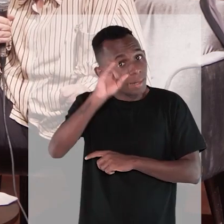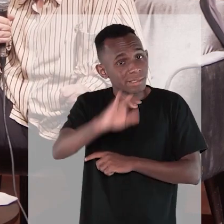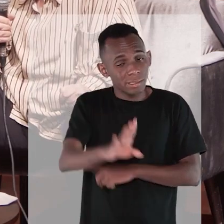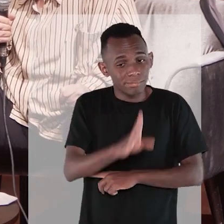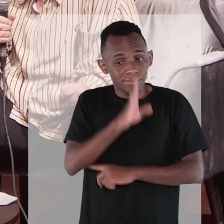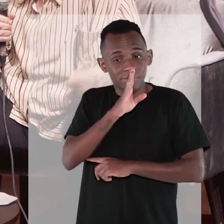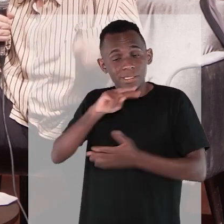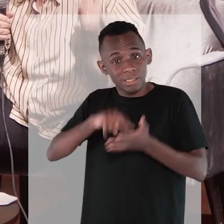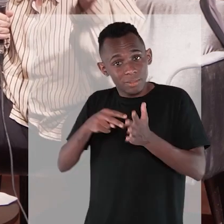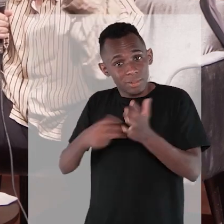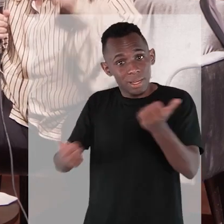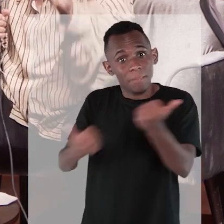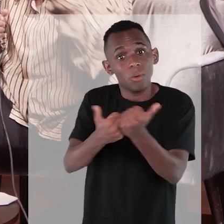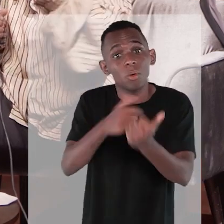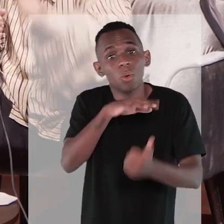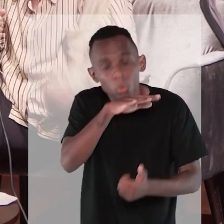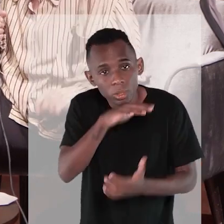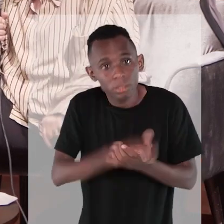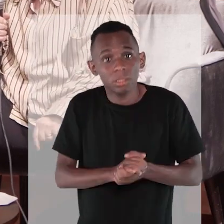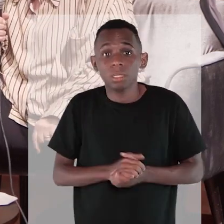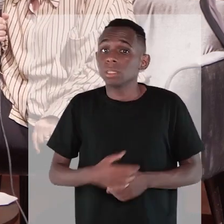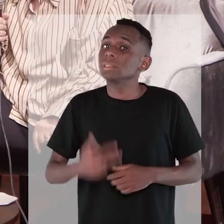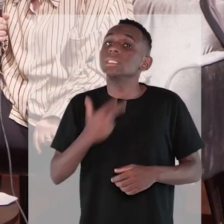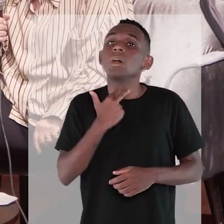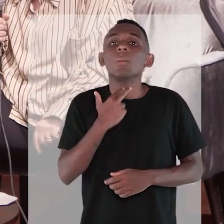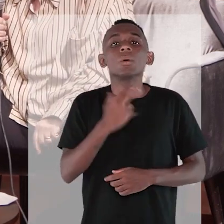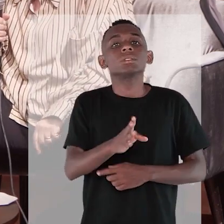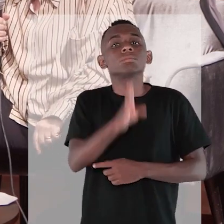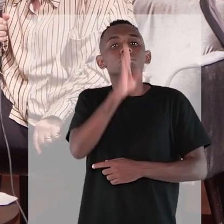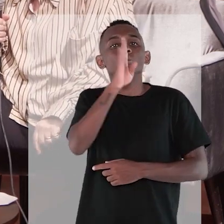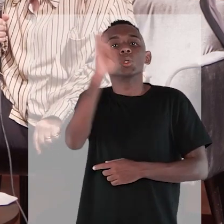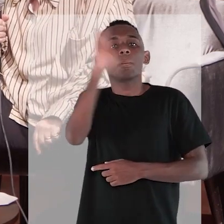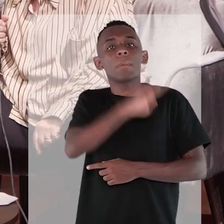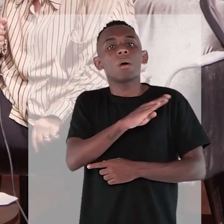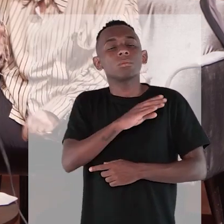Arendt está dizendo. Não se silencia diante do mal.